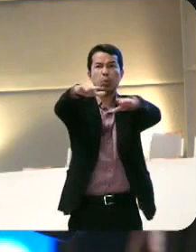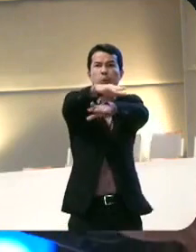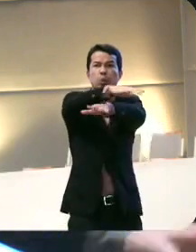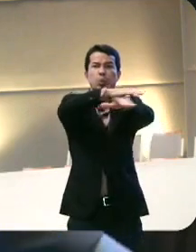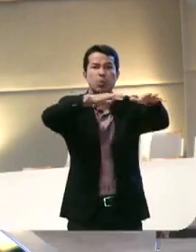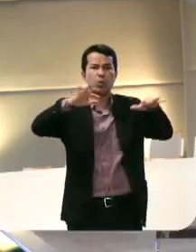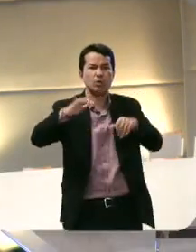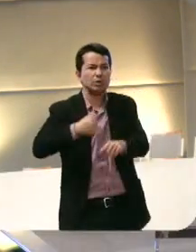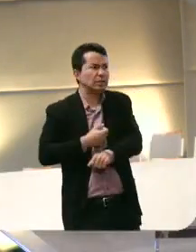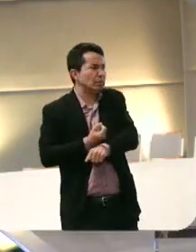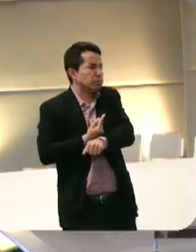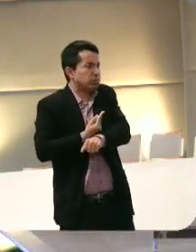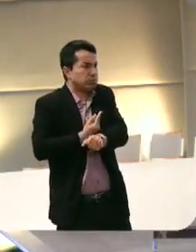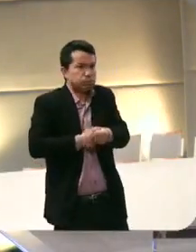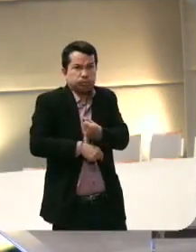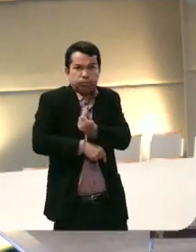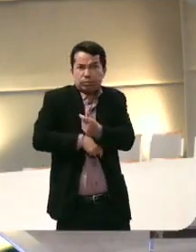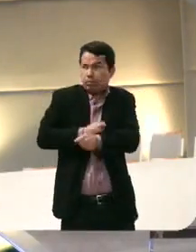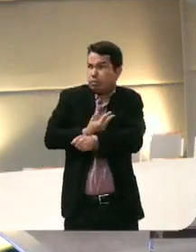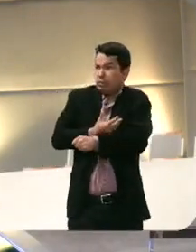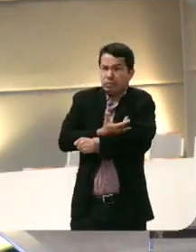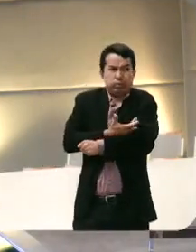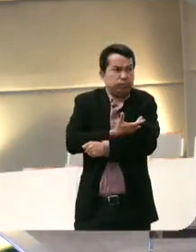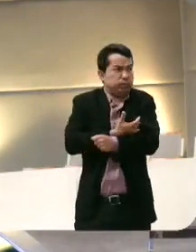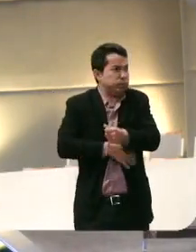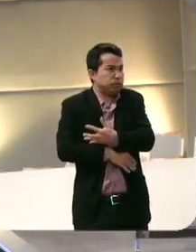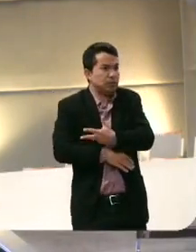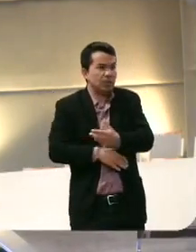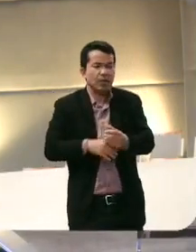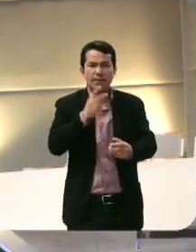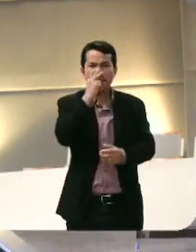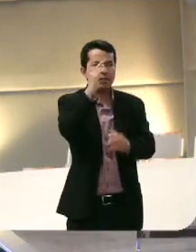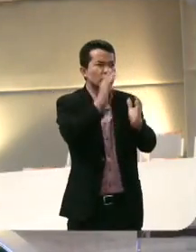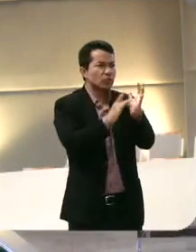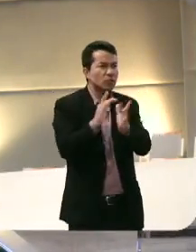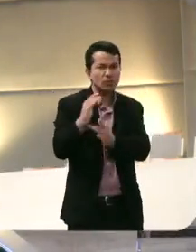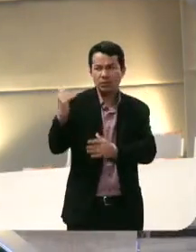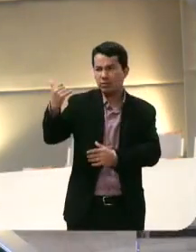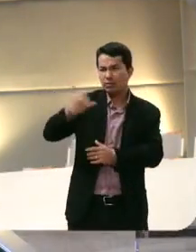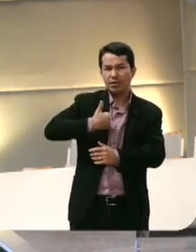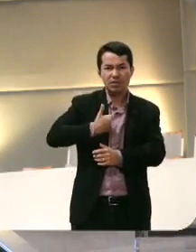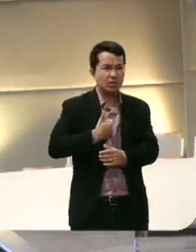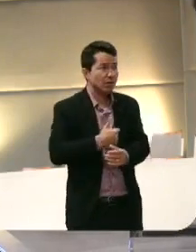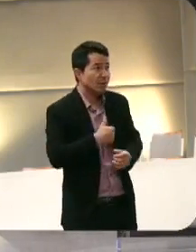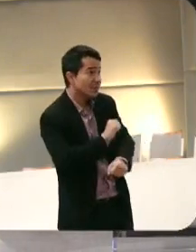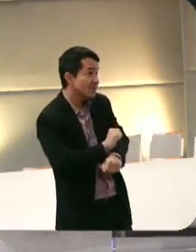Eu estava arrepiado. E eu sentia Jesus falando para mim, eu estou te esperando.